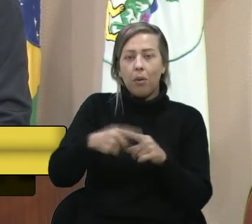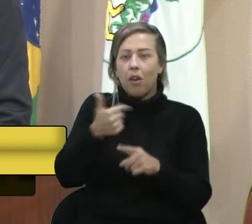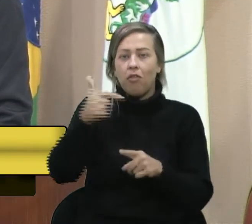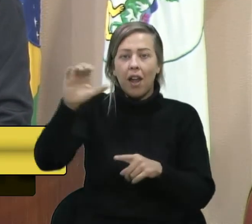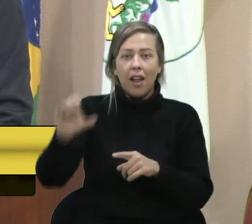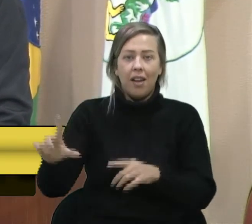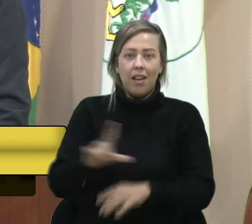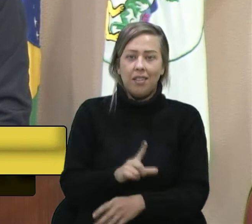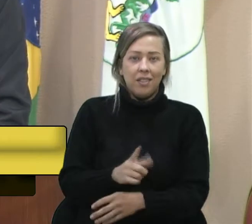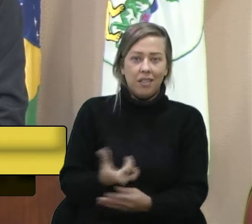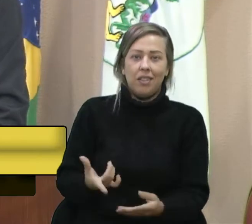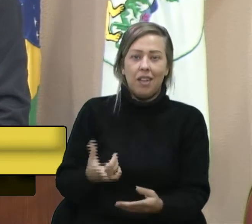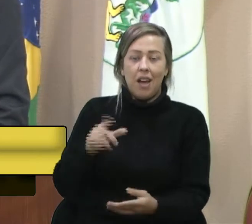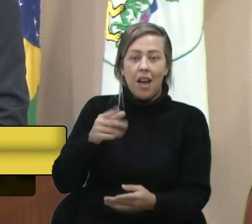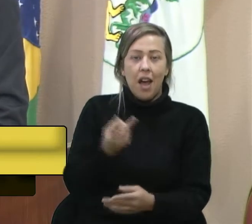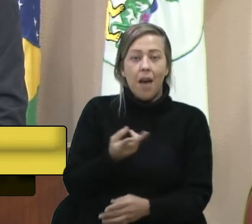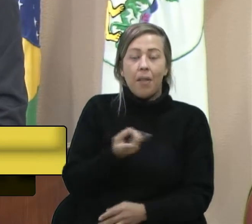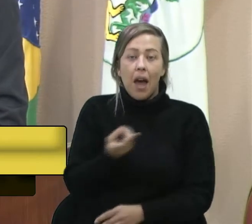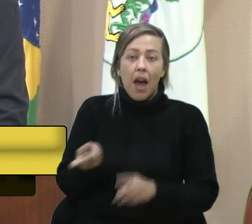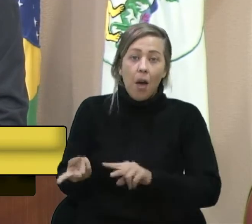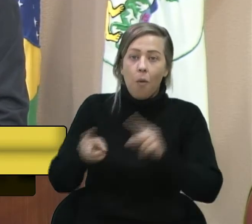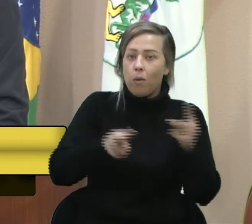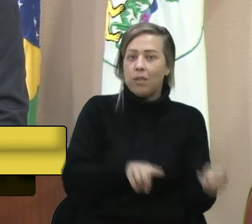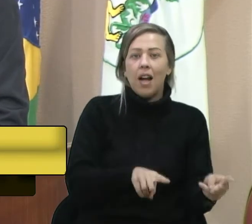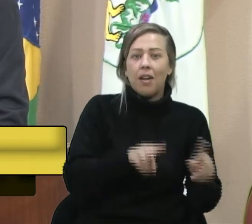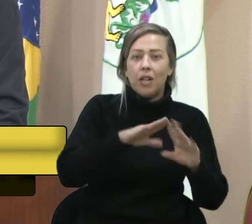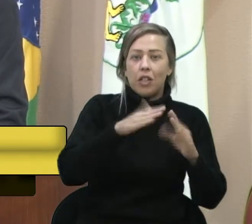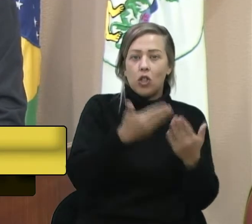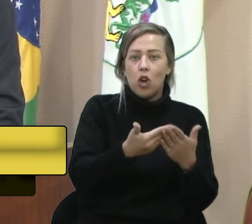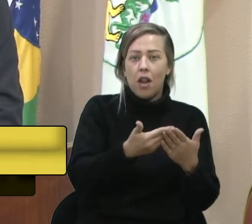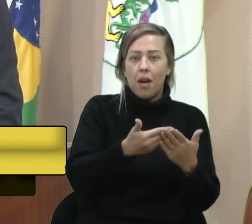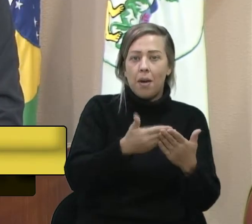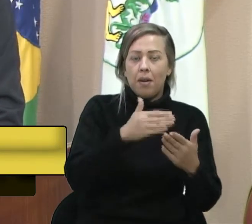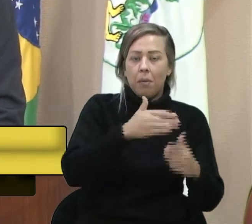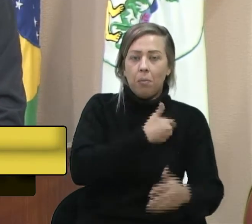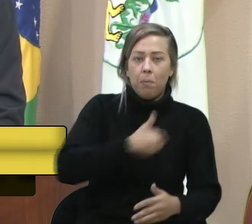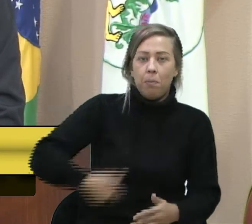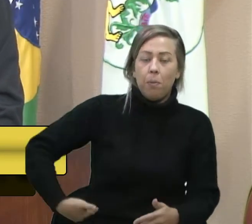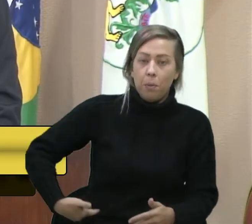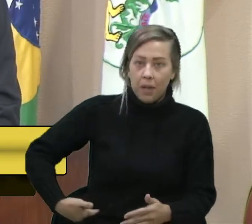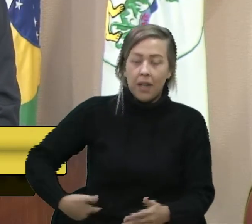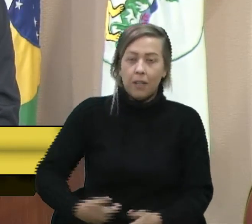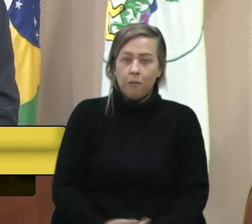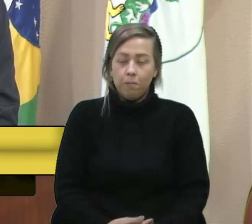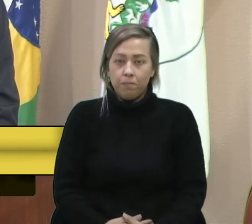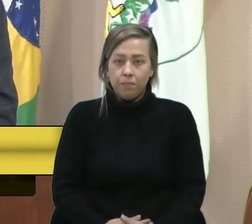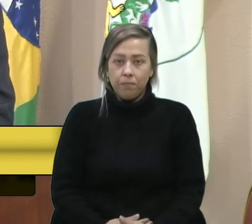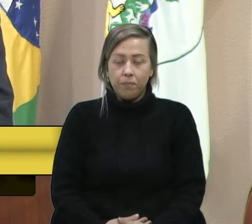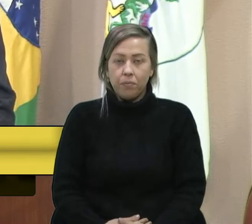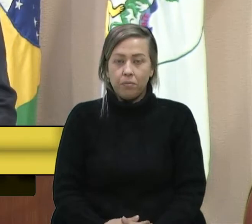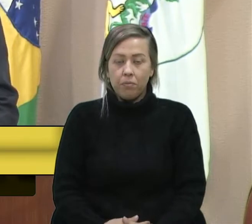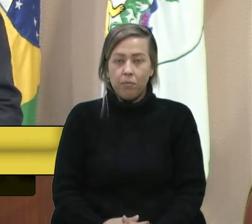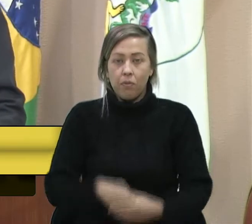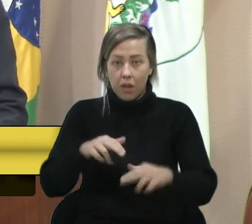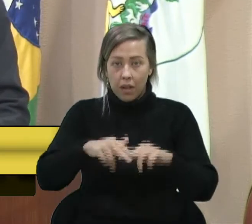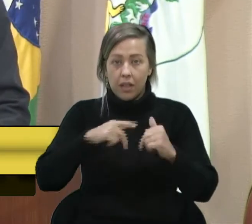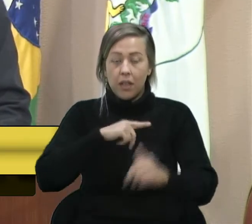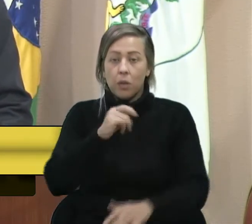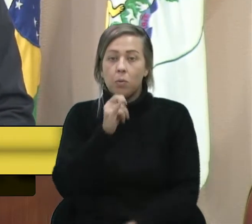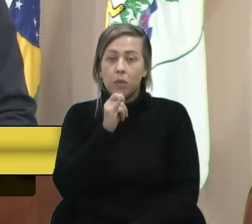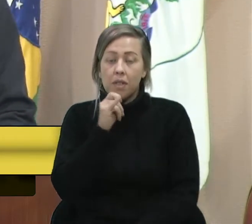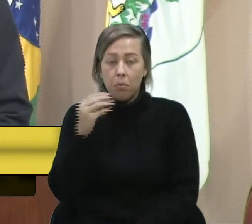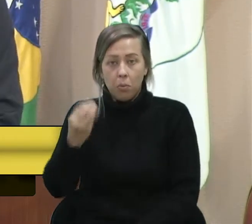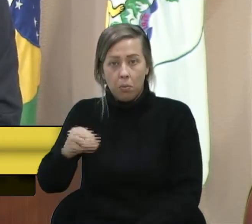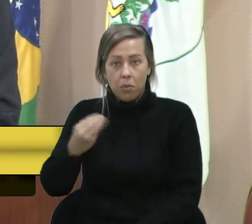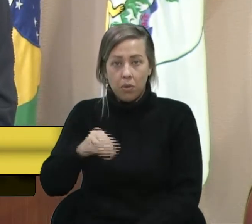cliente. Né? Ao contrário do que acontece na rede pública, infelizmente. Então aqui a gente tem um exemplo de Porto